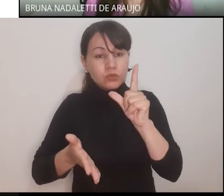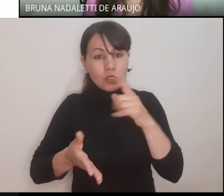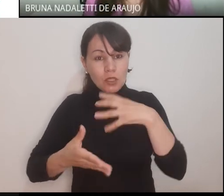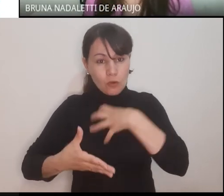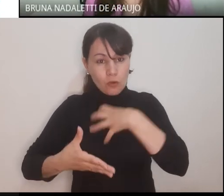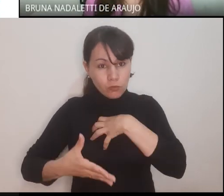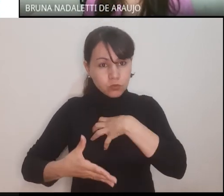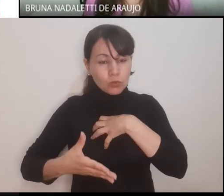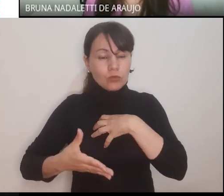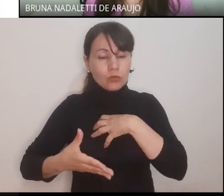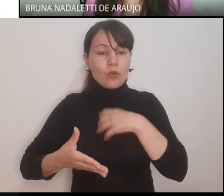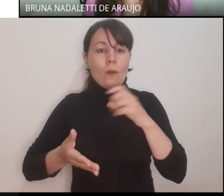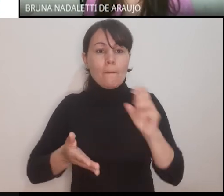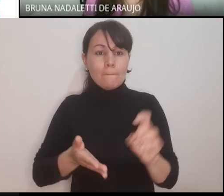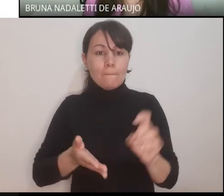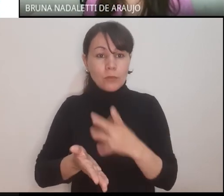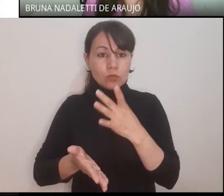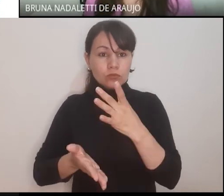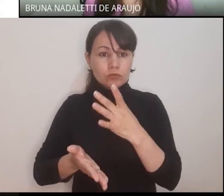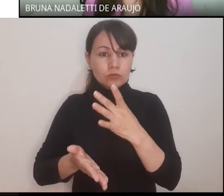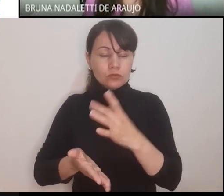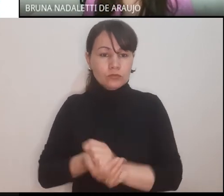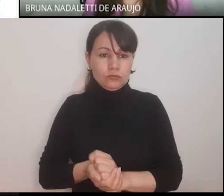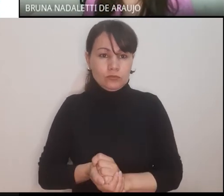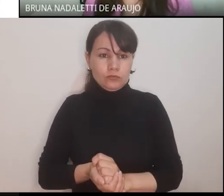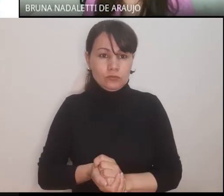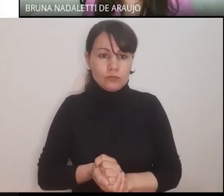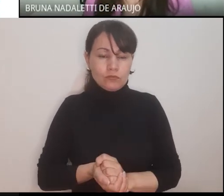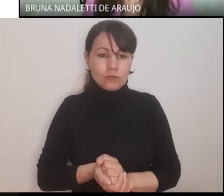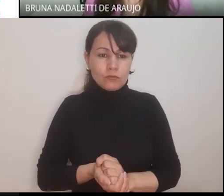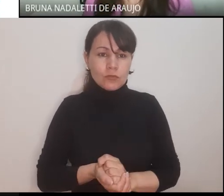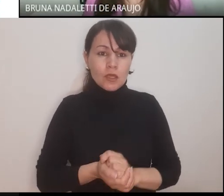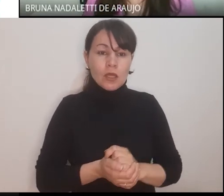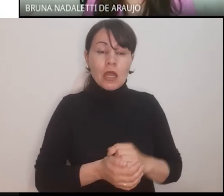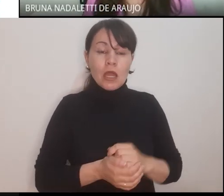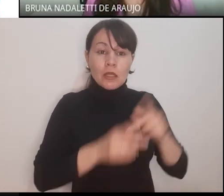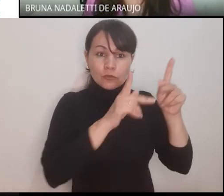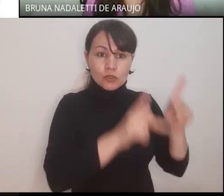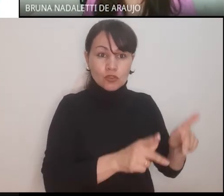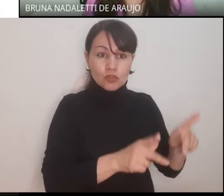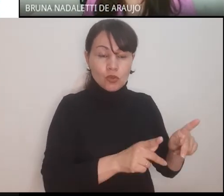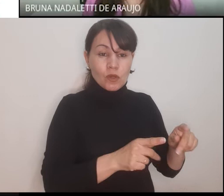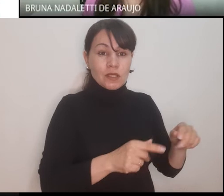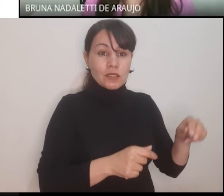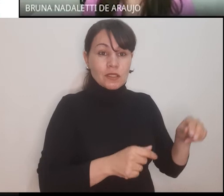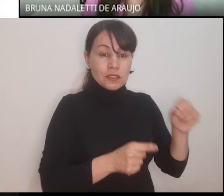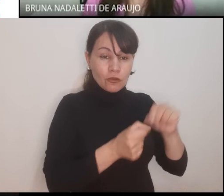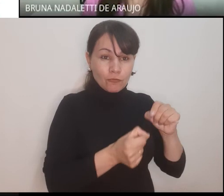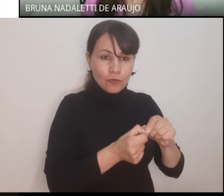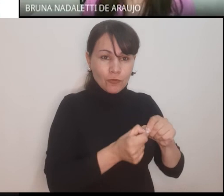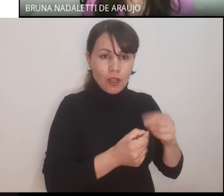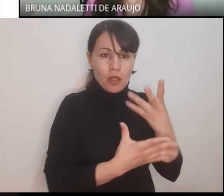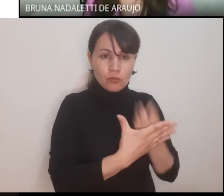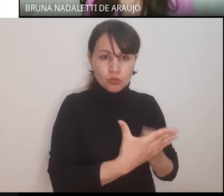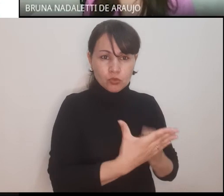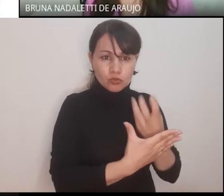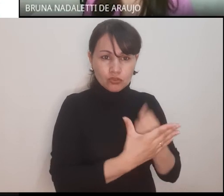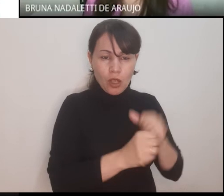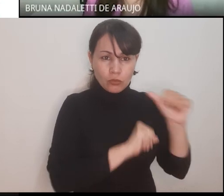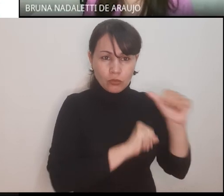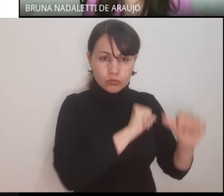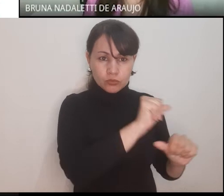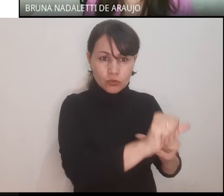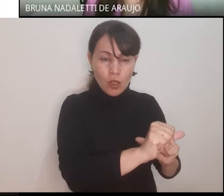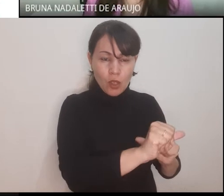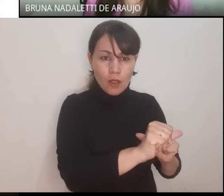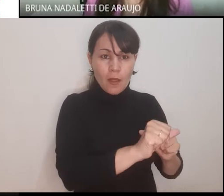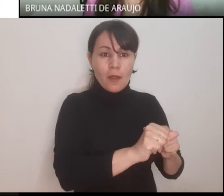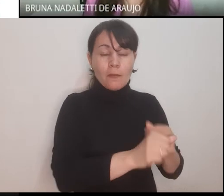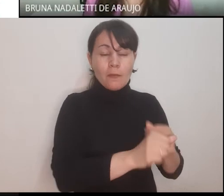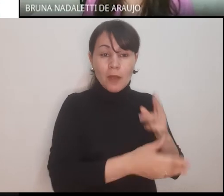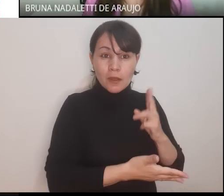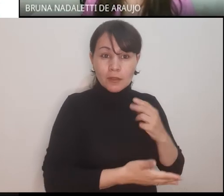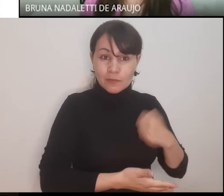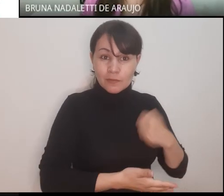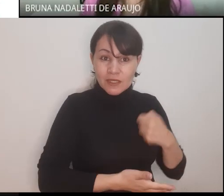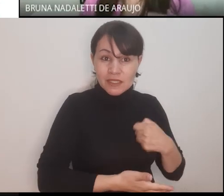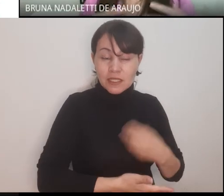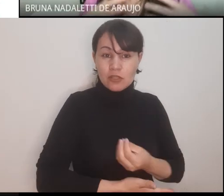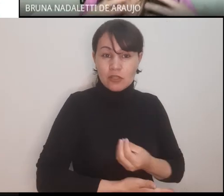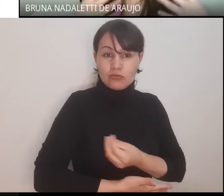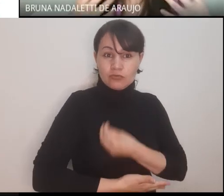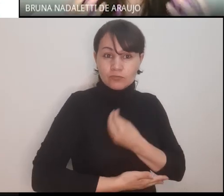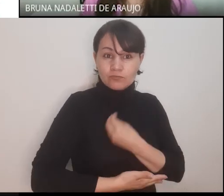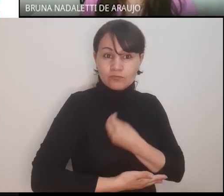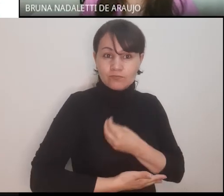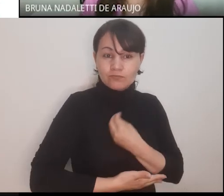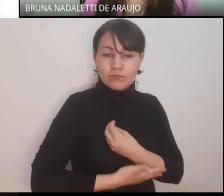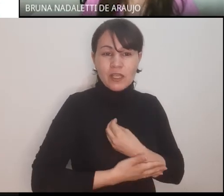Os pacientes são colocados em hemodiálise crônica quando necessitam da mesma para a sua sobrevivência. Então, em